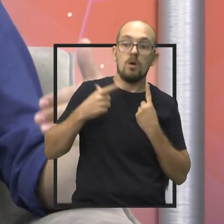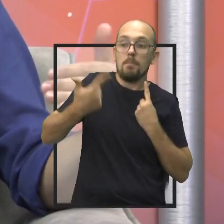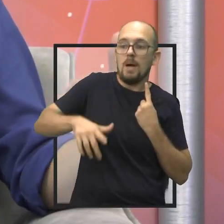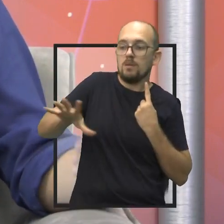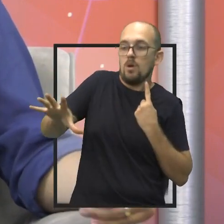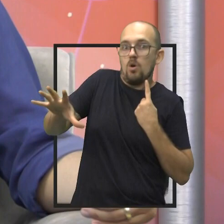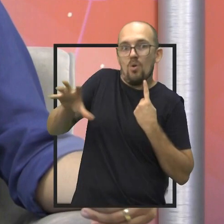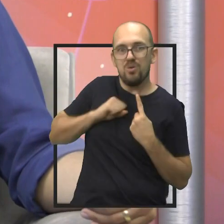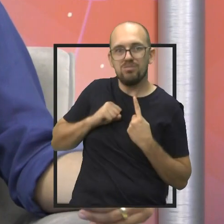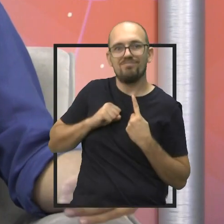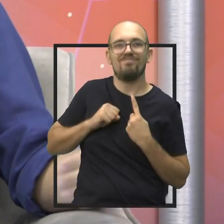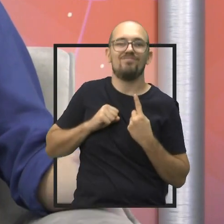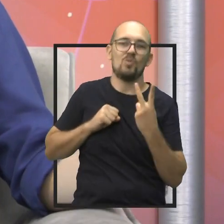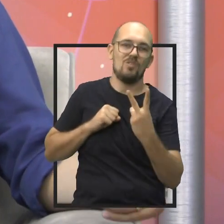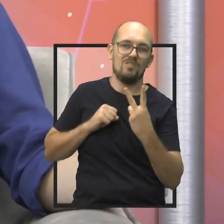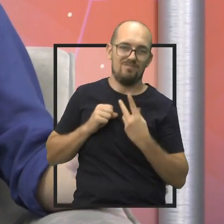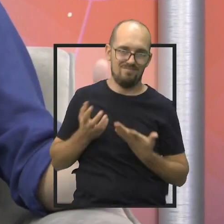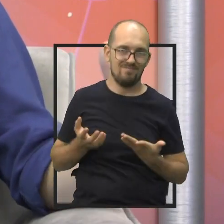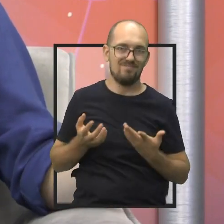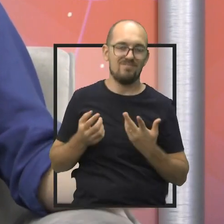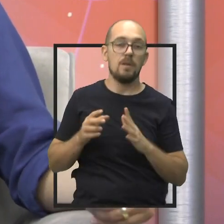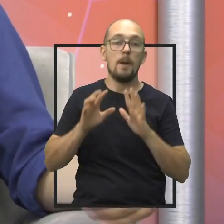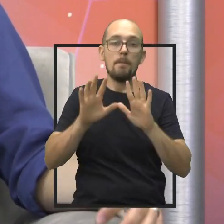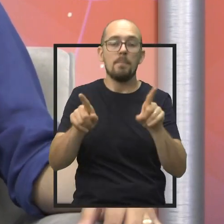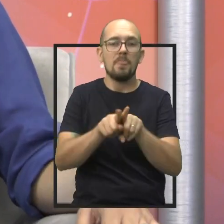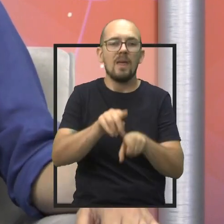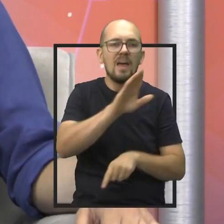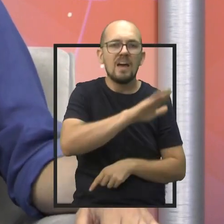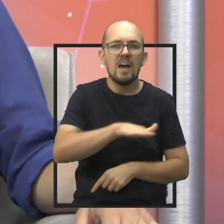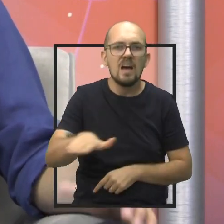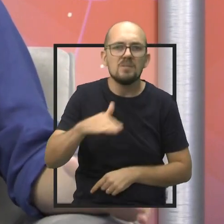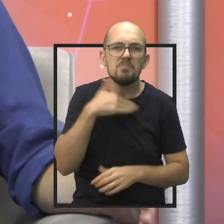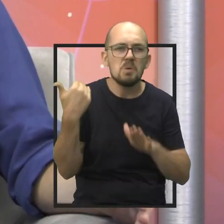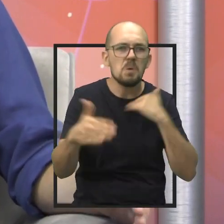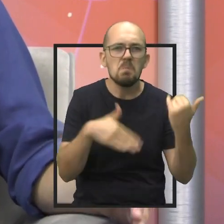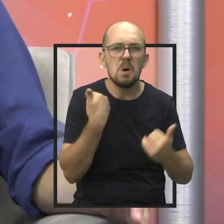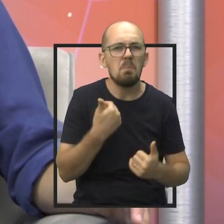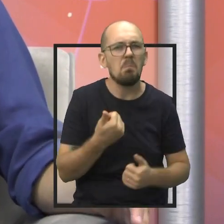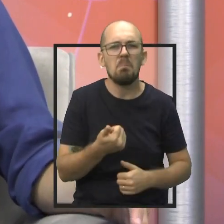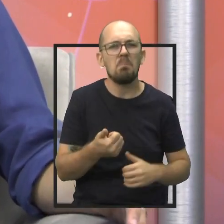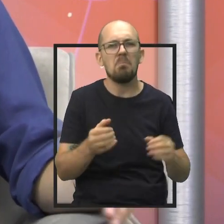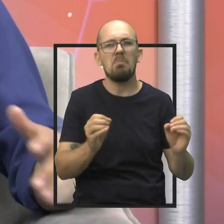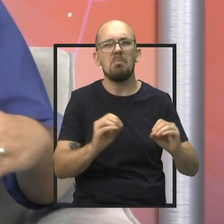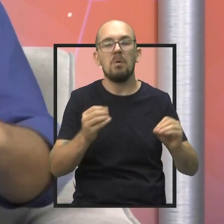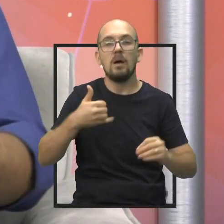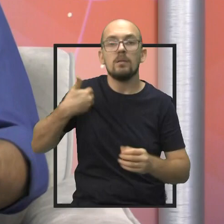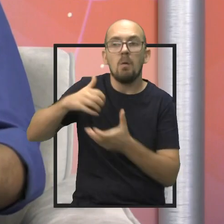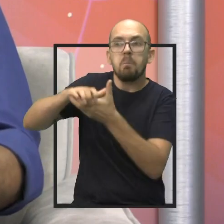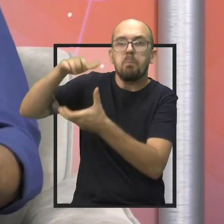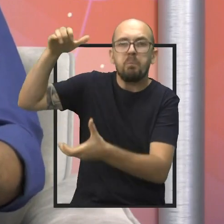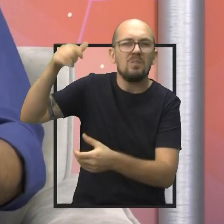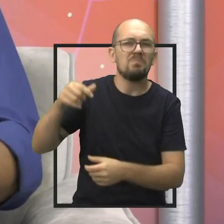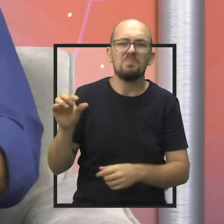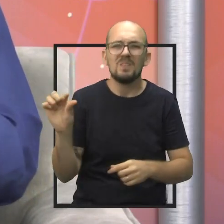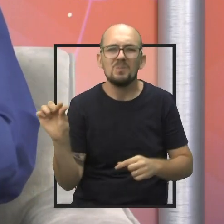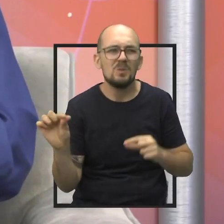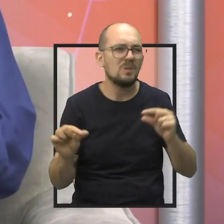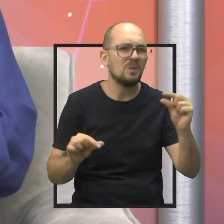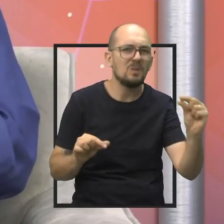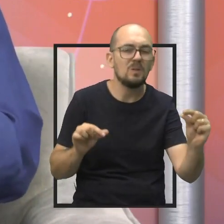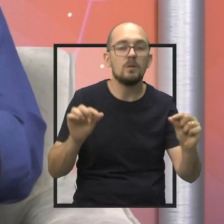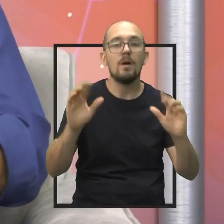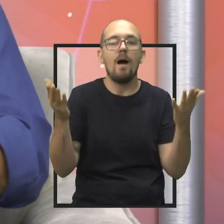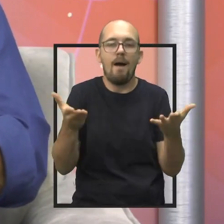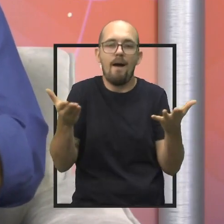adolescentes é muito baixa, não houve mortalidade nesse grupo. Então, tudo que está sendo mostrado agora, o